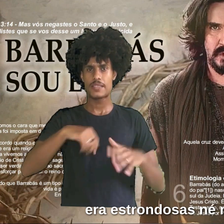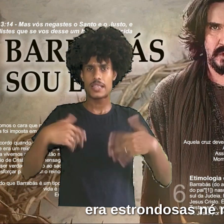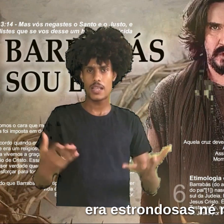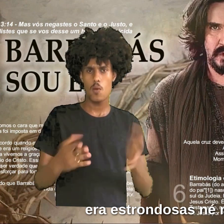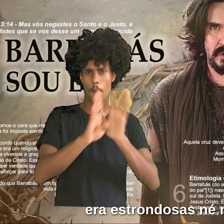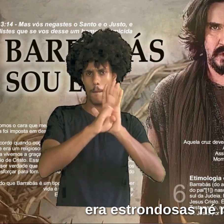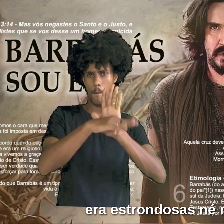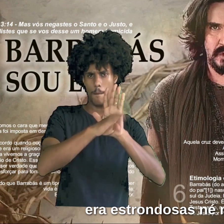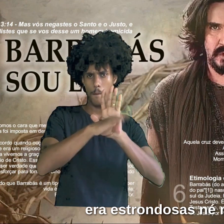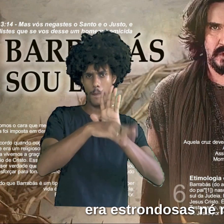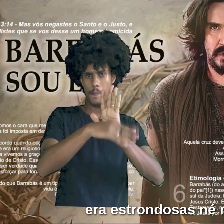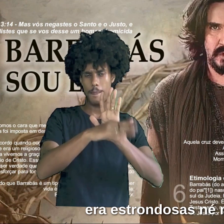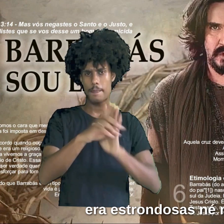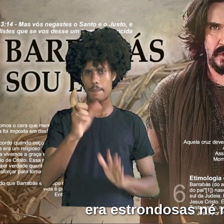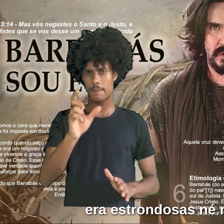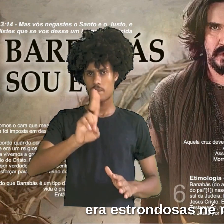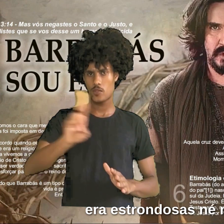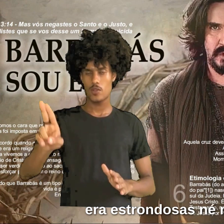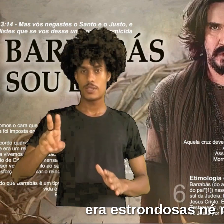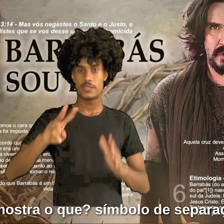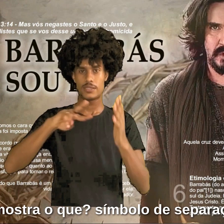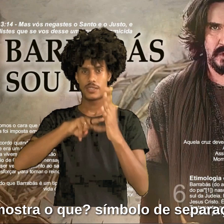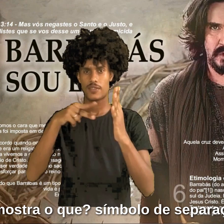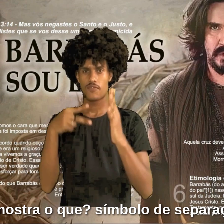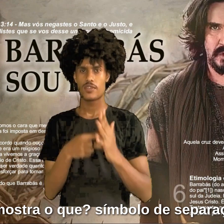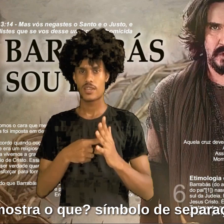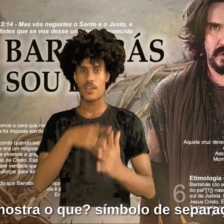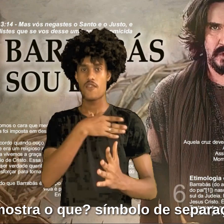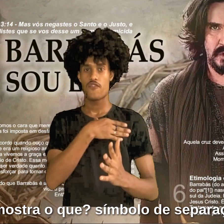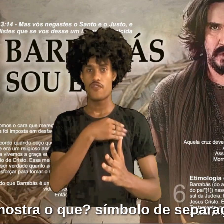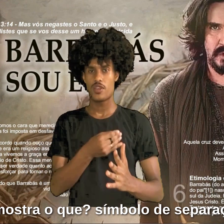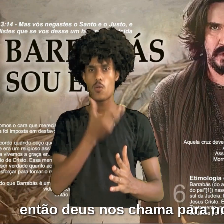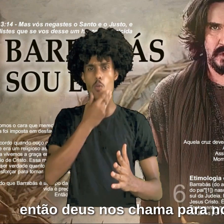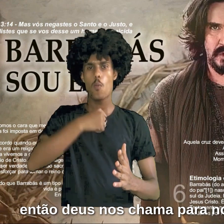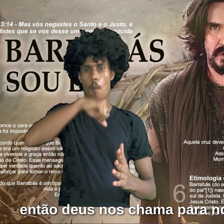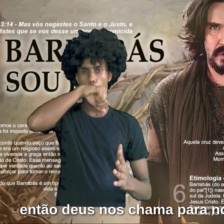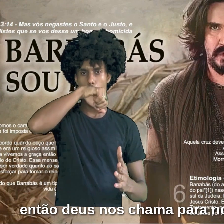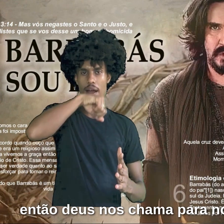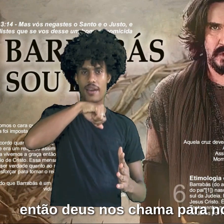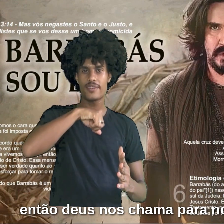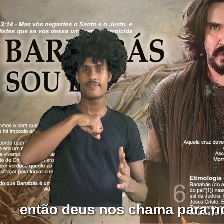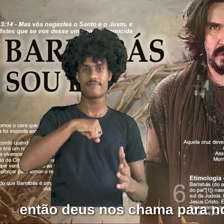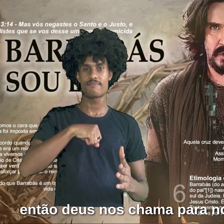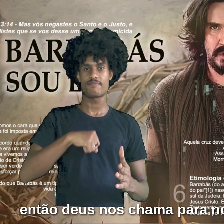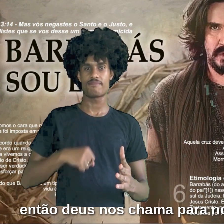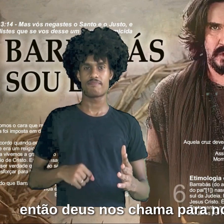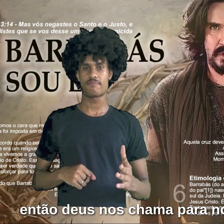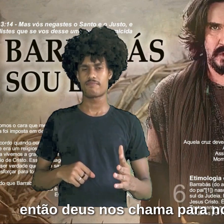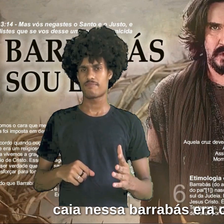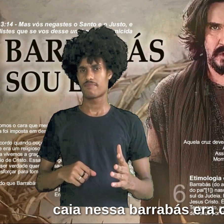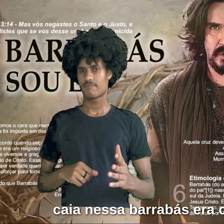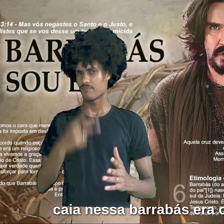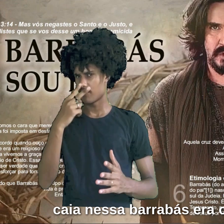Eram estrondosas, né? Muito grandes. Mostra o que? Símbolo de separação do santo do profano. Então Deus nos chama para nos santificar. Então